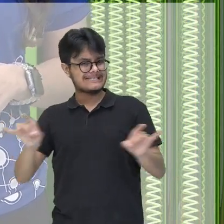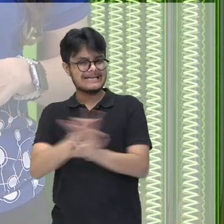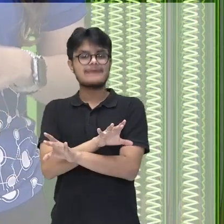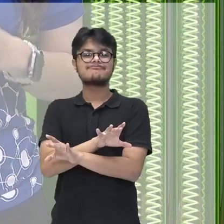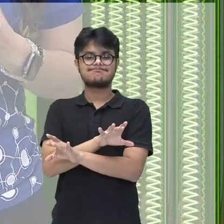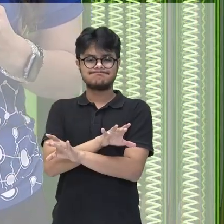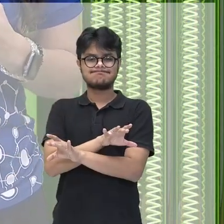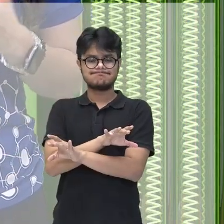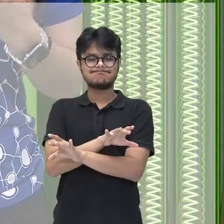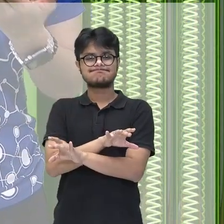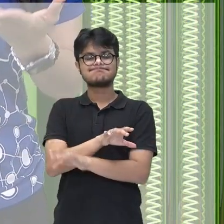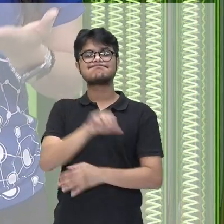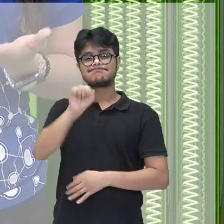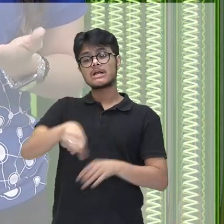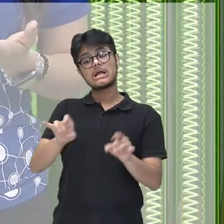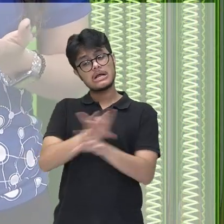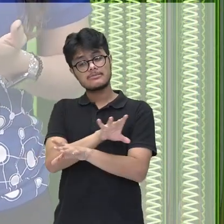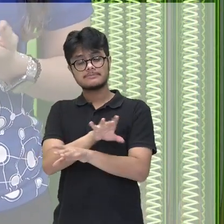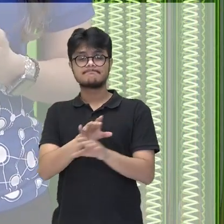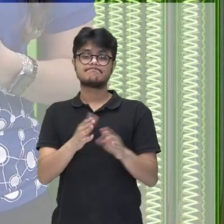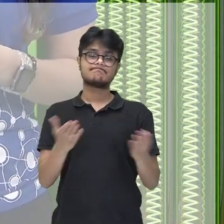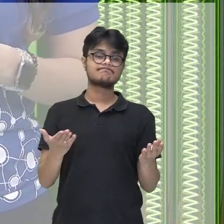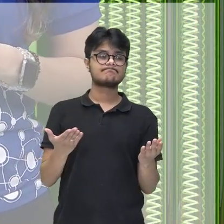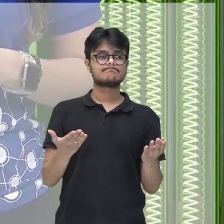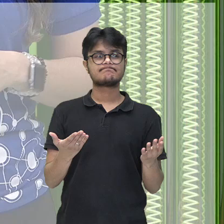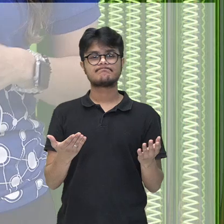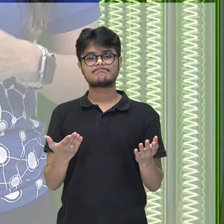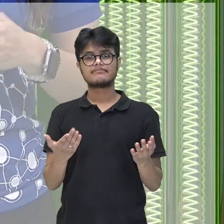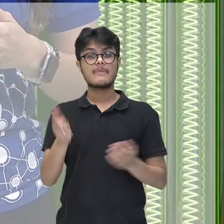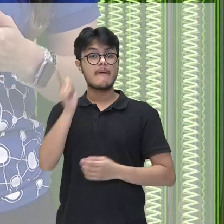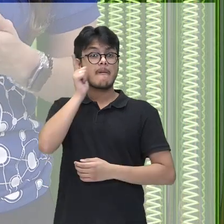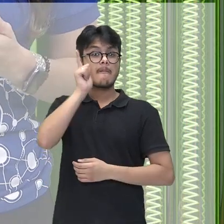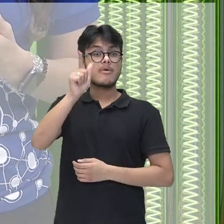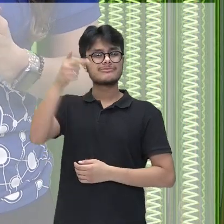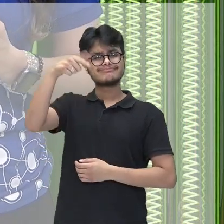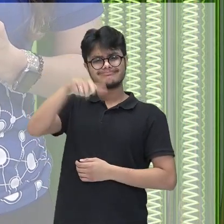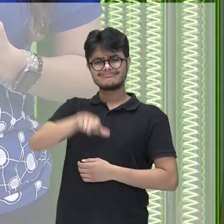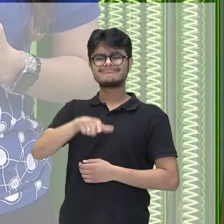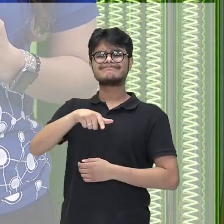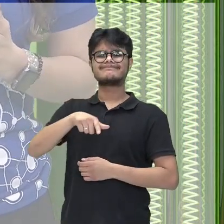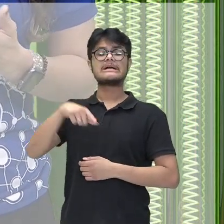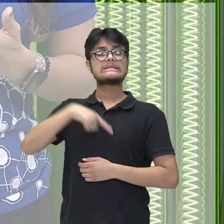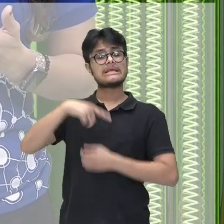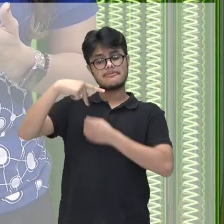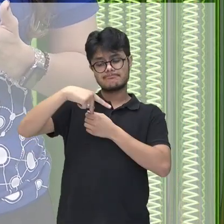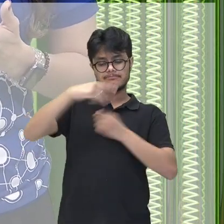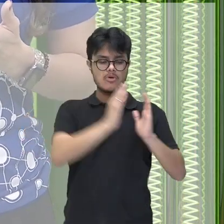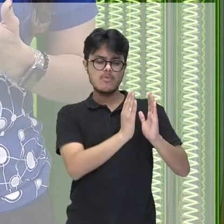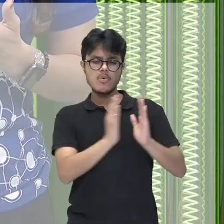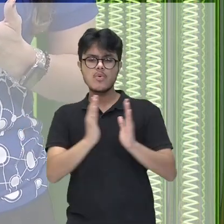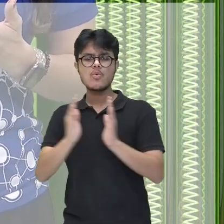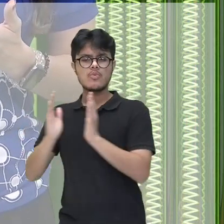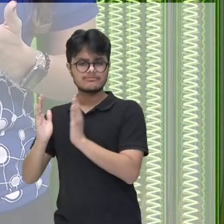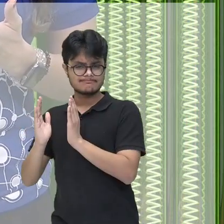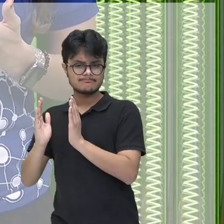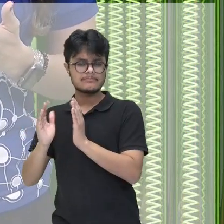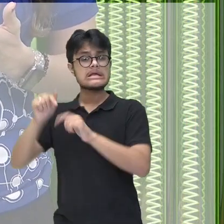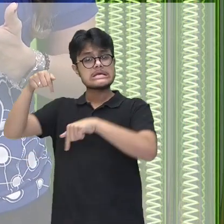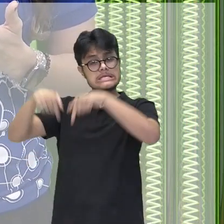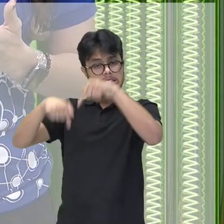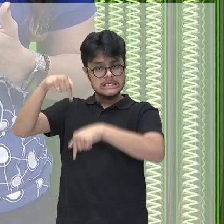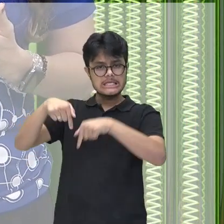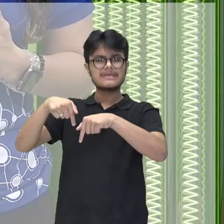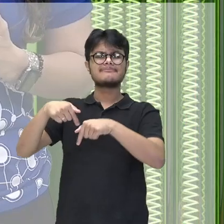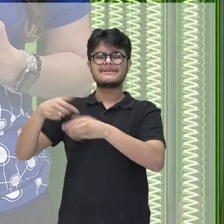finito, e para que a gente consiga utilizá-lo, ele passou aí por uma formação que